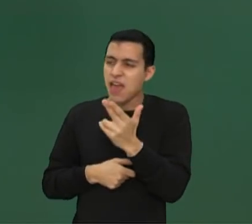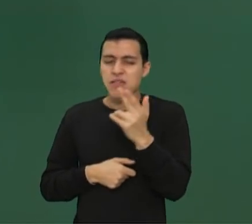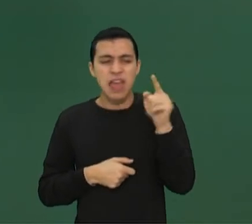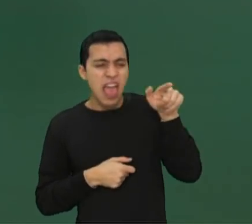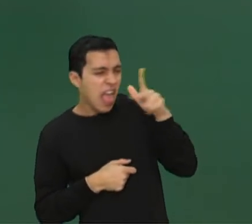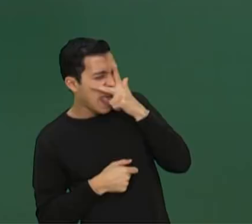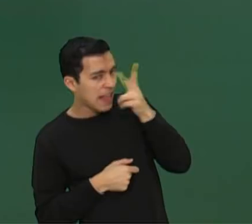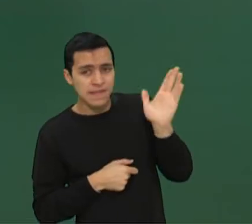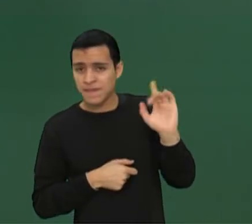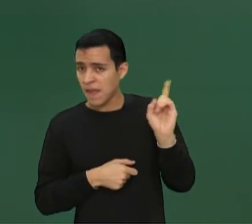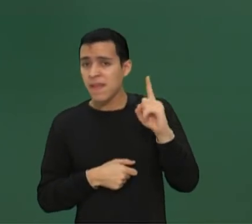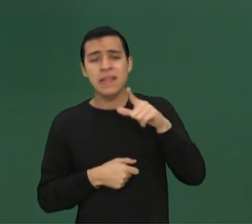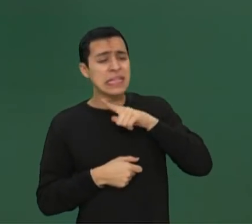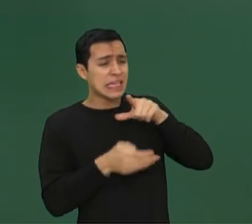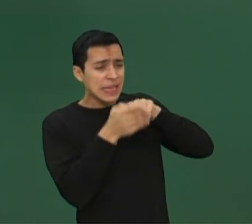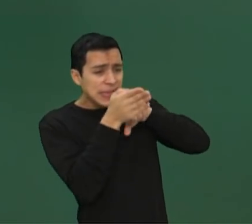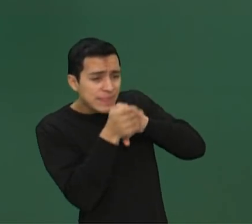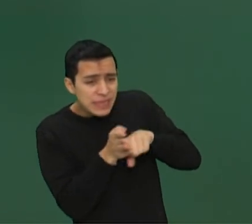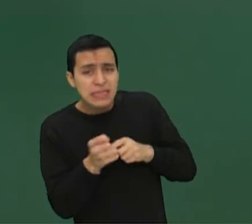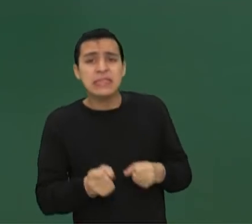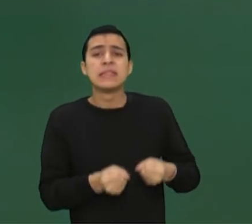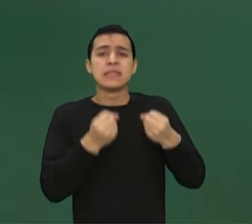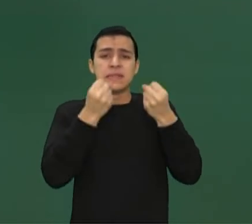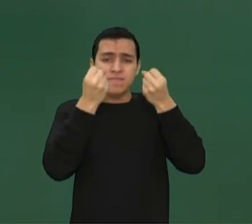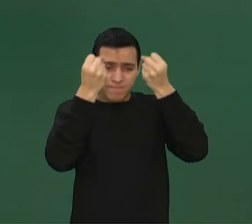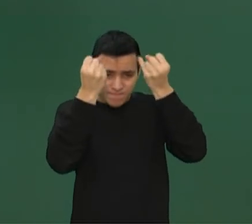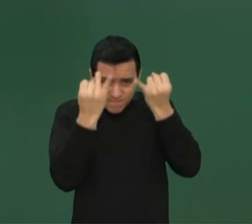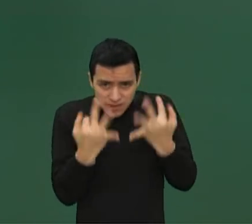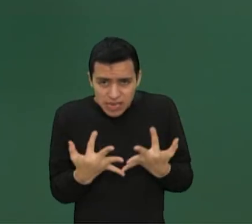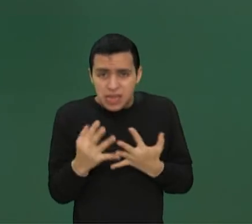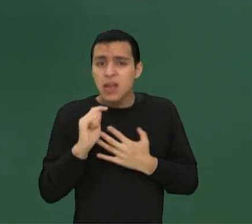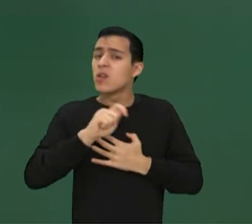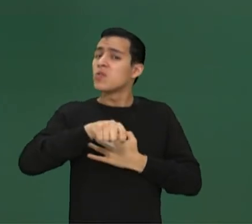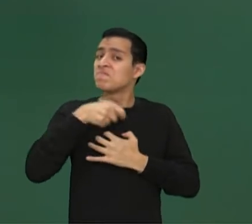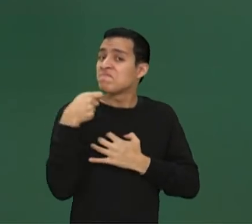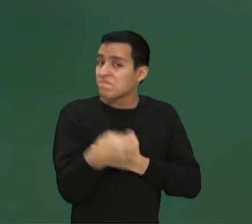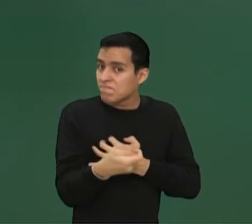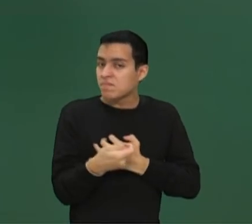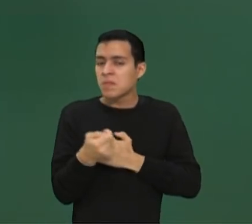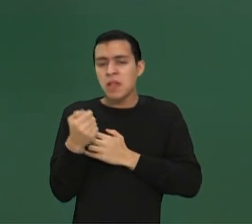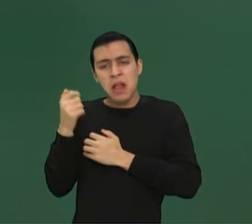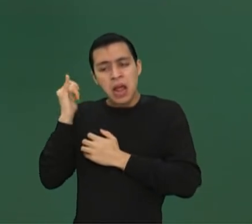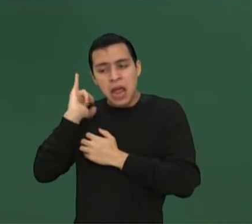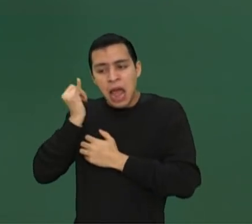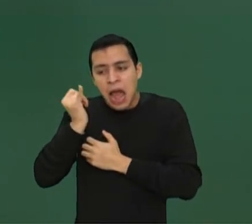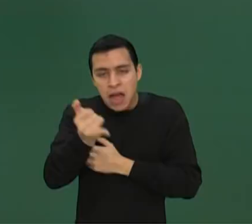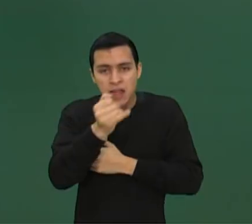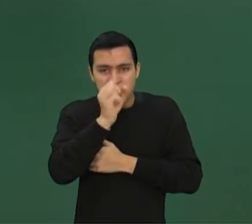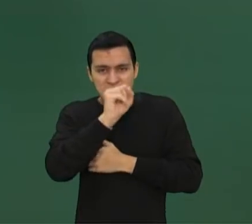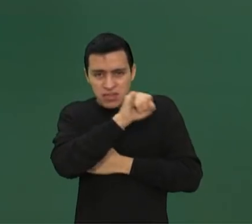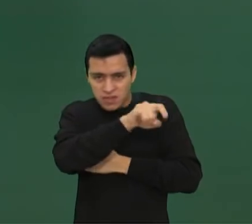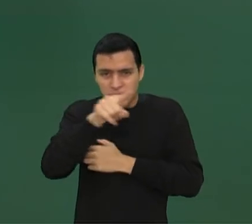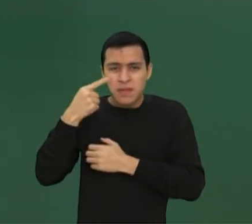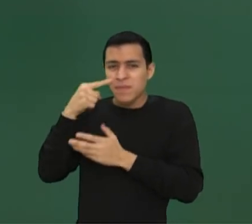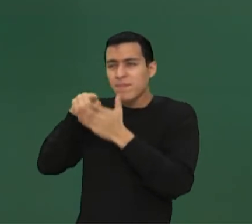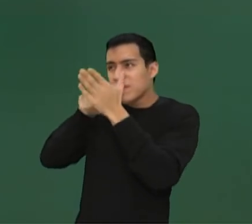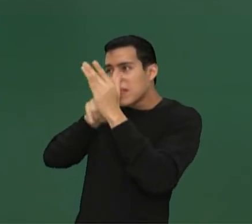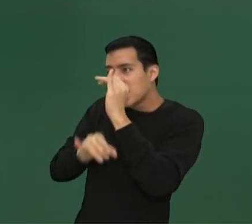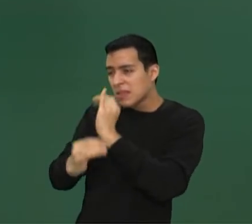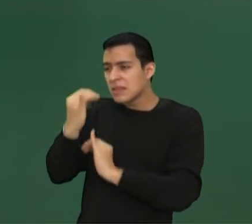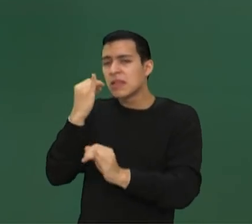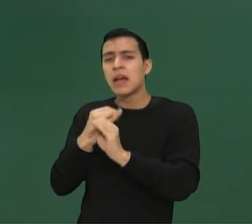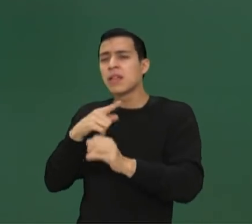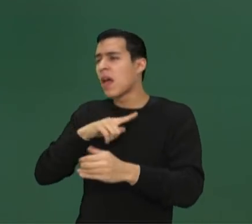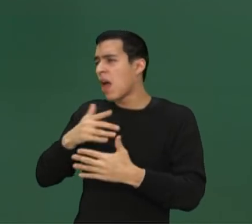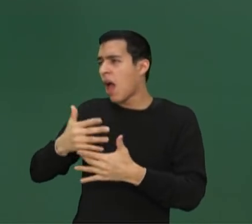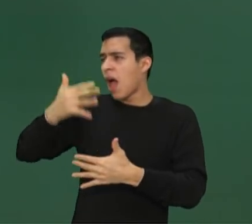vizinho acha. Tem pesquisas que falam sobre isso, né? Tem estudos que falam sobre isso, relatos em pesquisas. Se vocês pesquisarem na internet, vocês vão ver muitas coisas aí falando